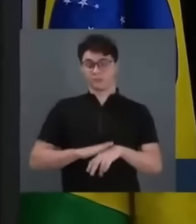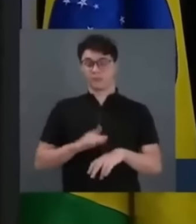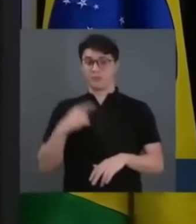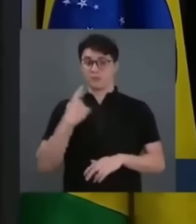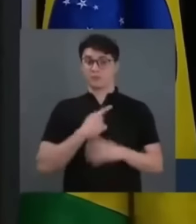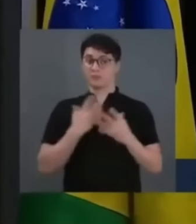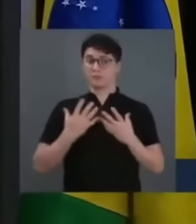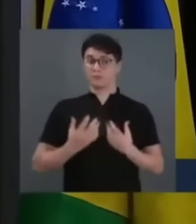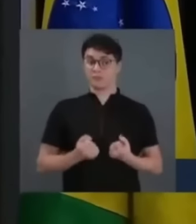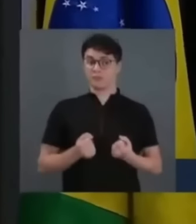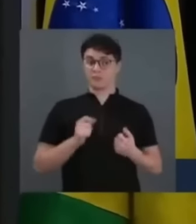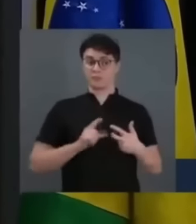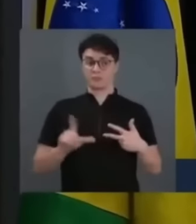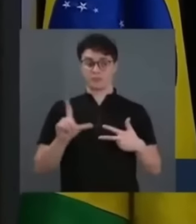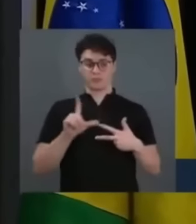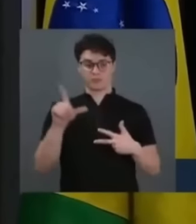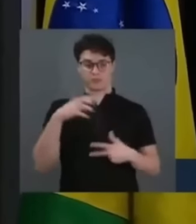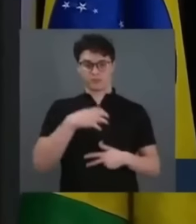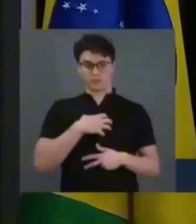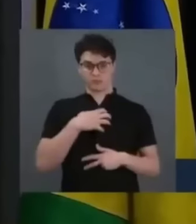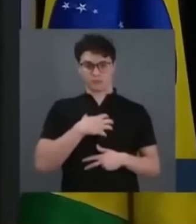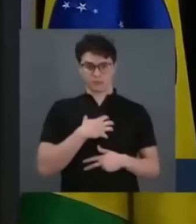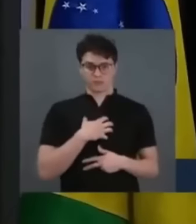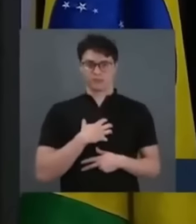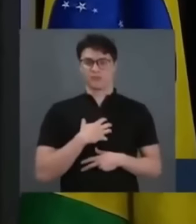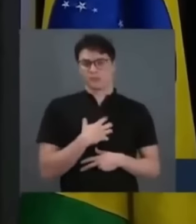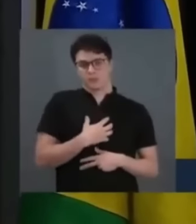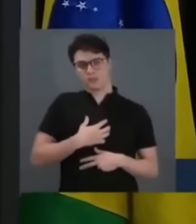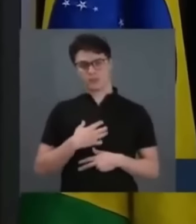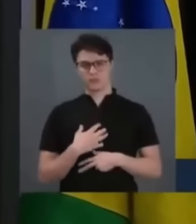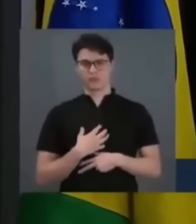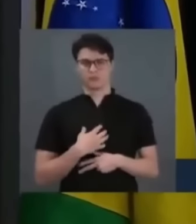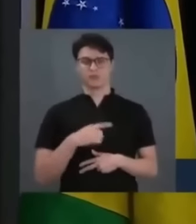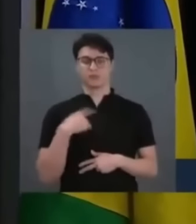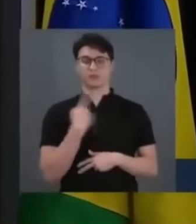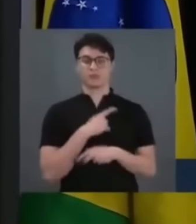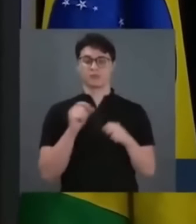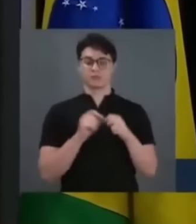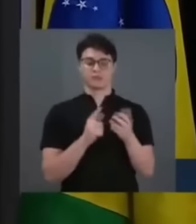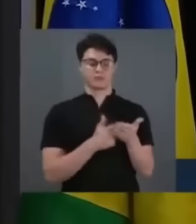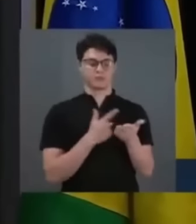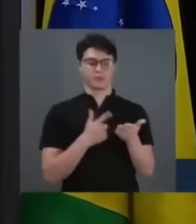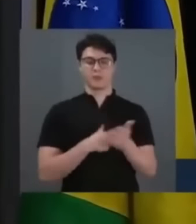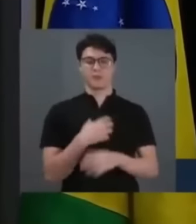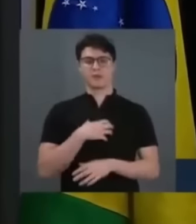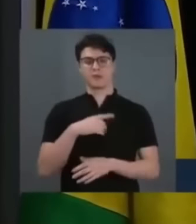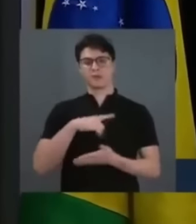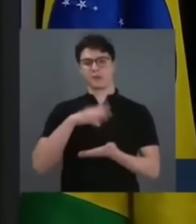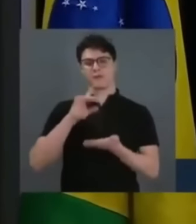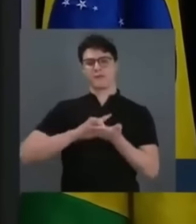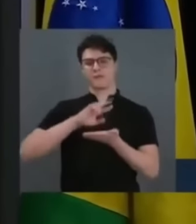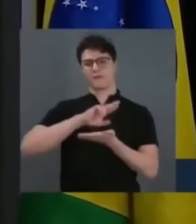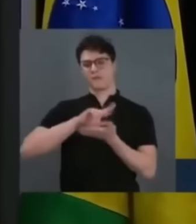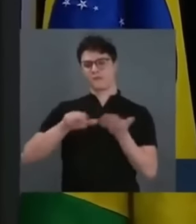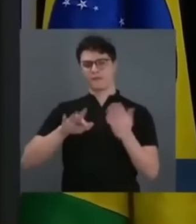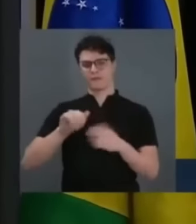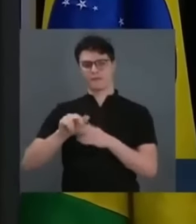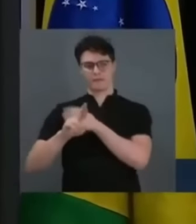assumimos a Assembleia Legislativa da Bahia, nós fizemos um livro sobre Bahia de todos os fatos. Eu fui